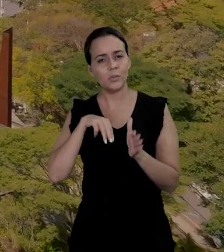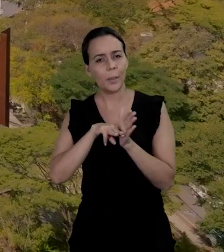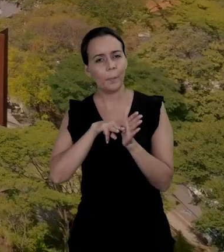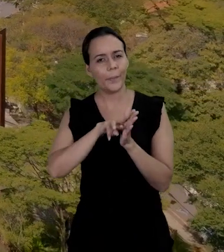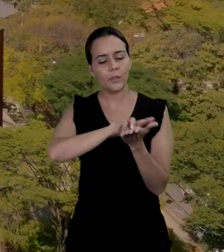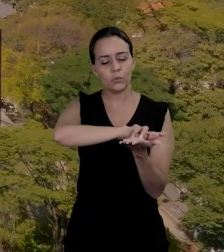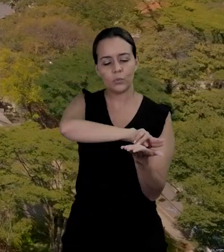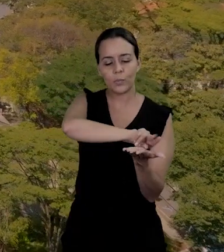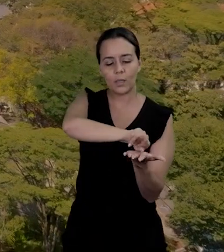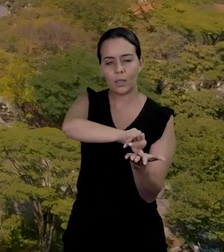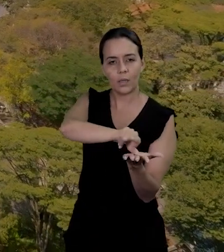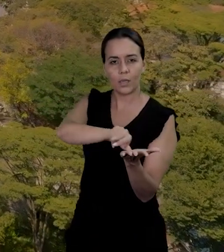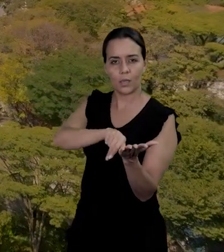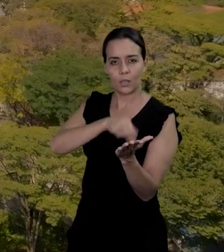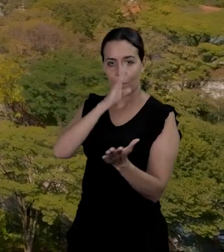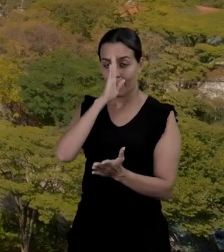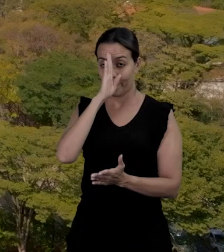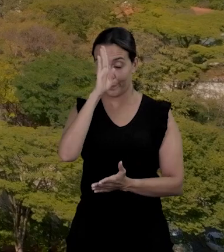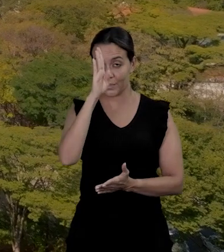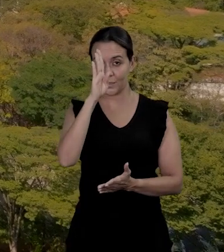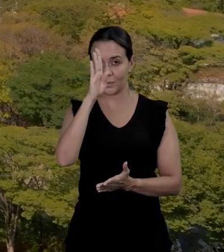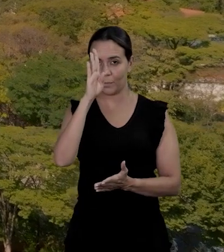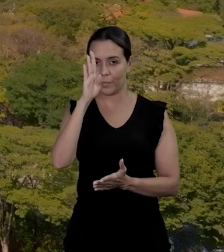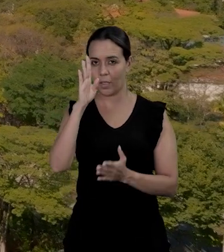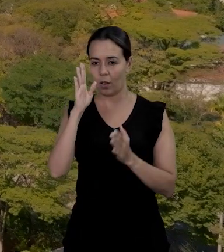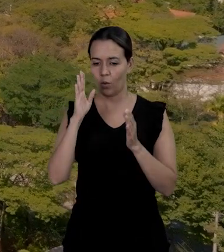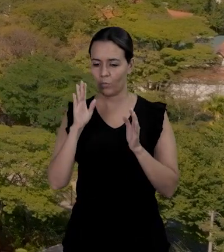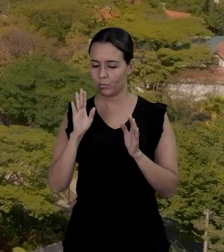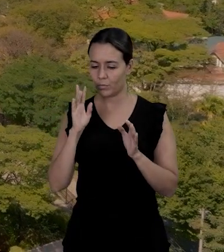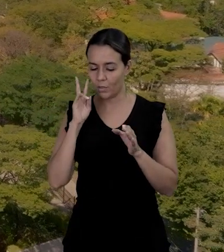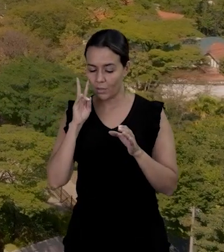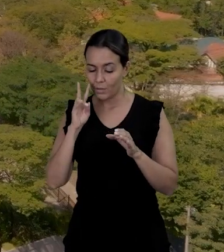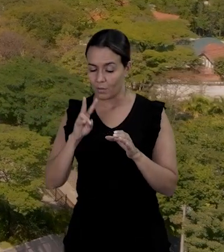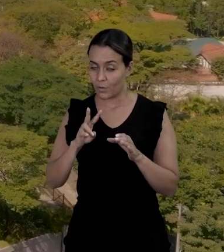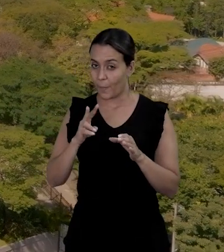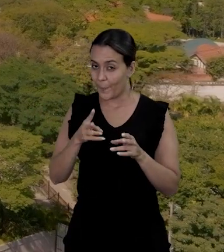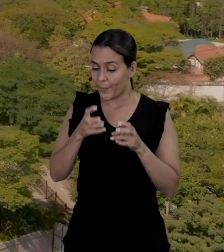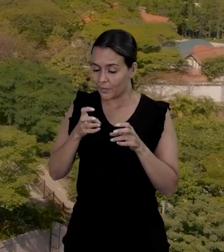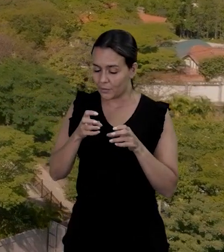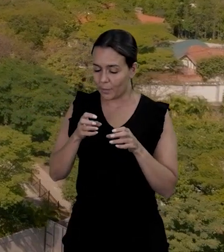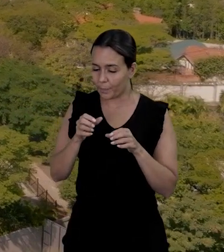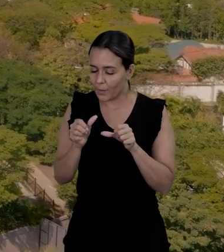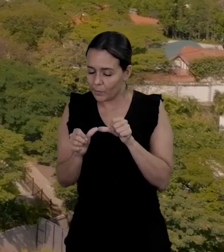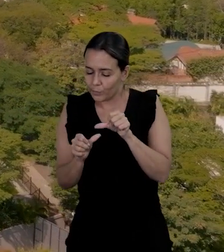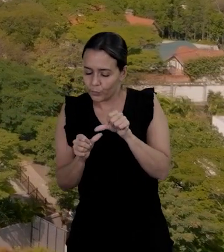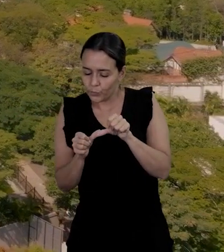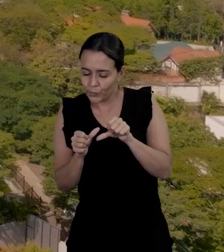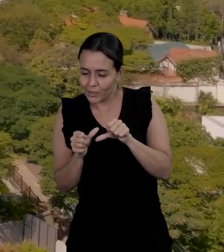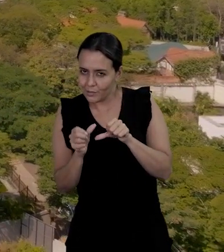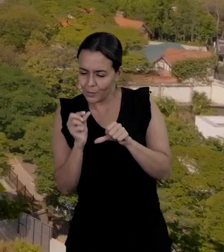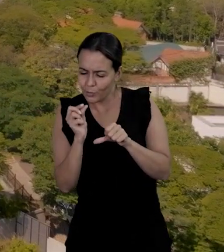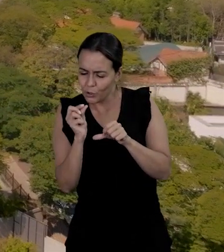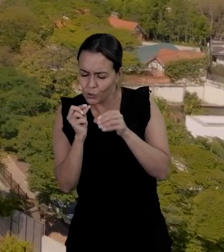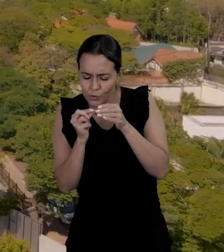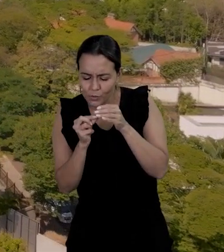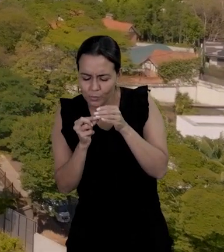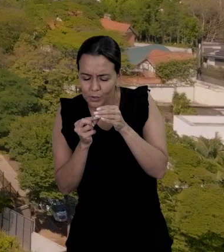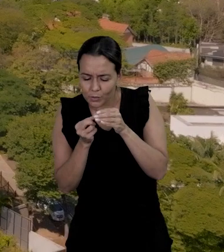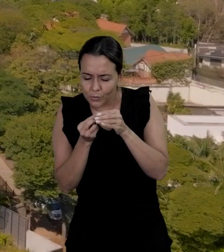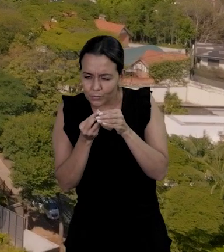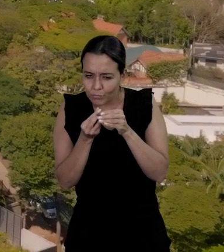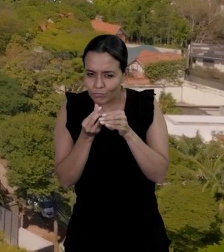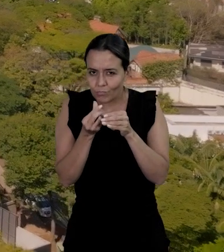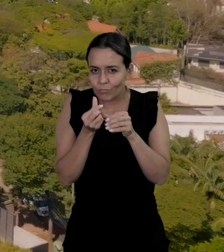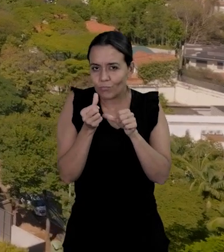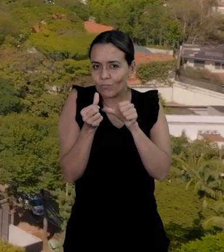sementinhas de mudança, que elas são sementinhas do futuro. Então, portanto, o futuro já começou, ele está aqui, ele é criado por nós a